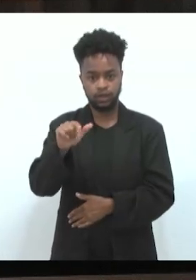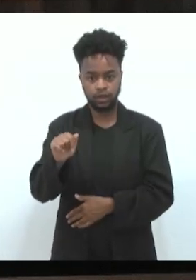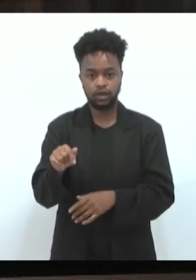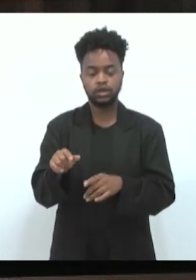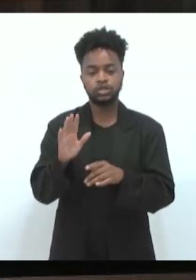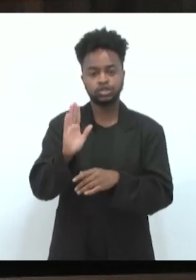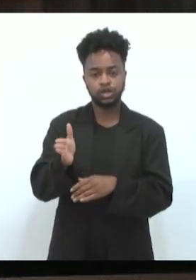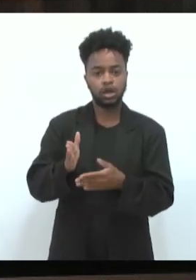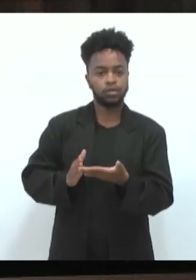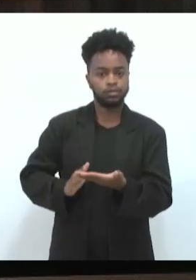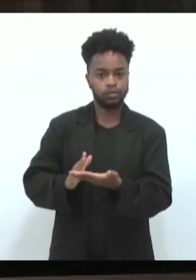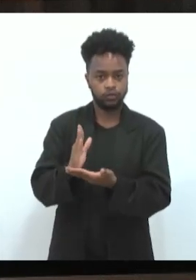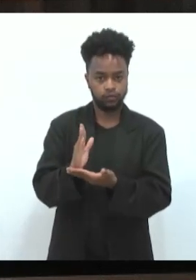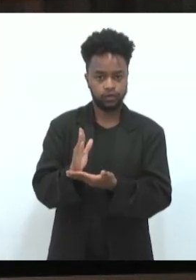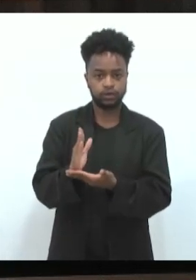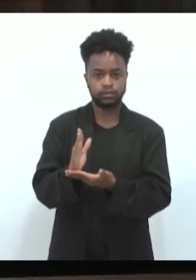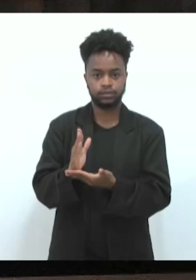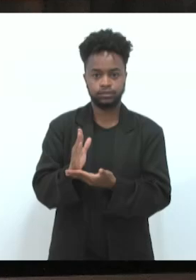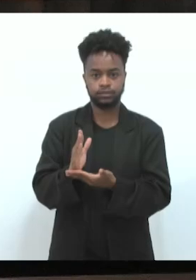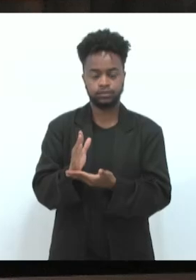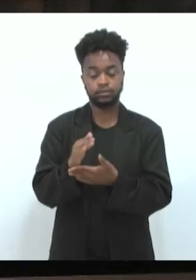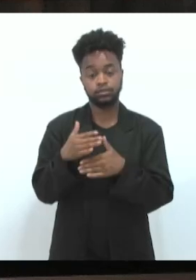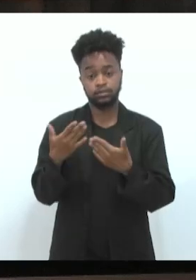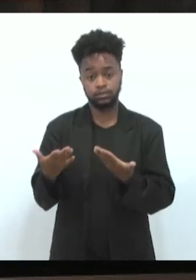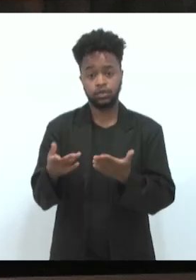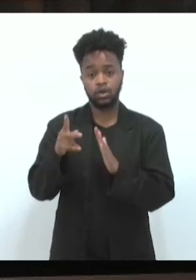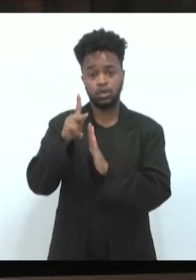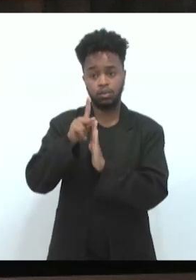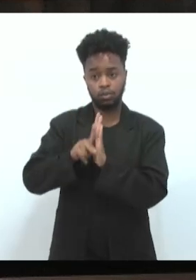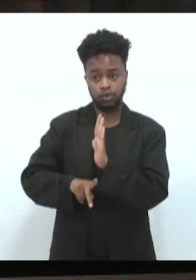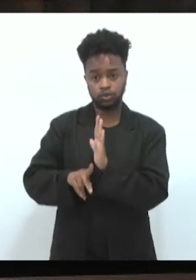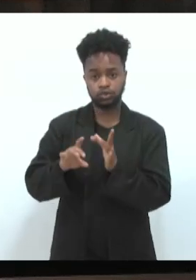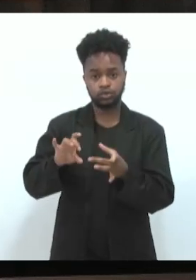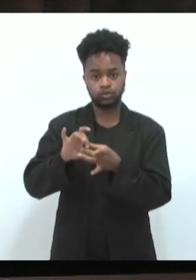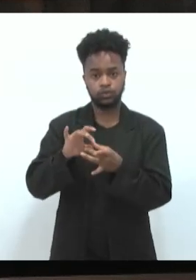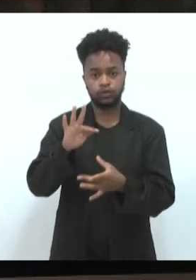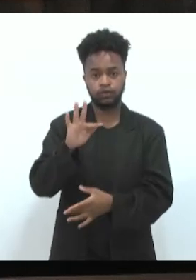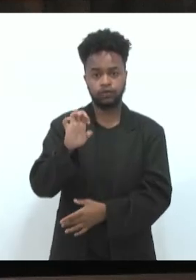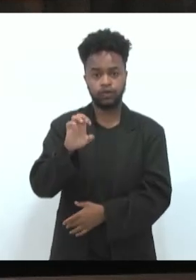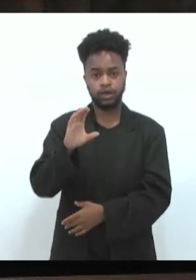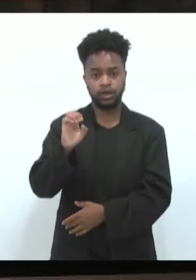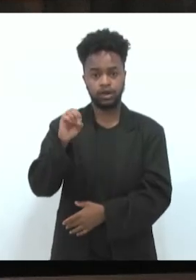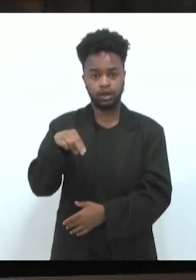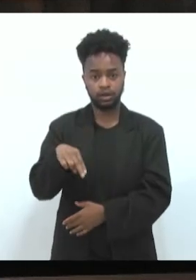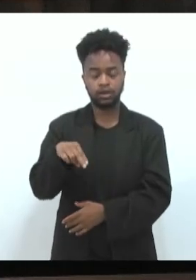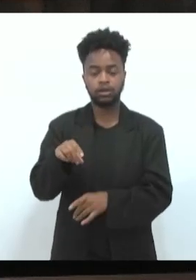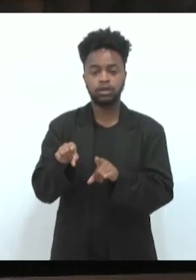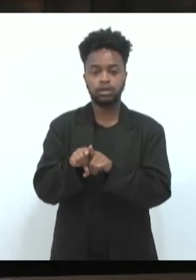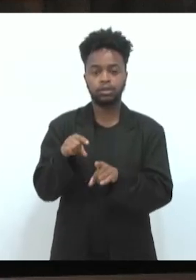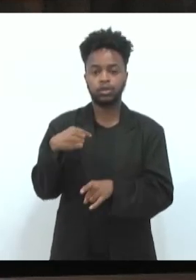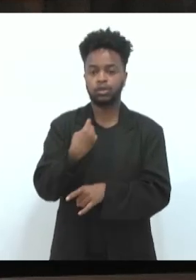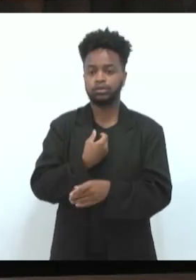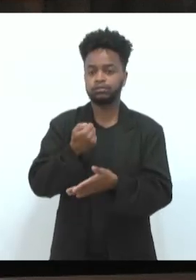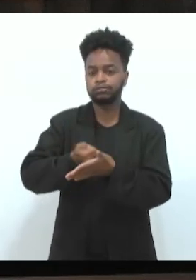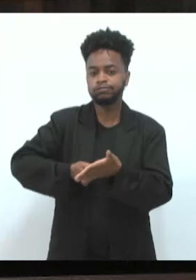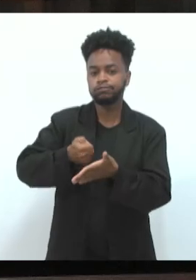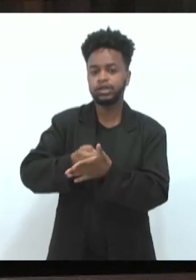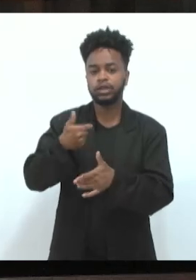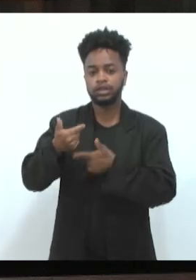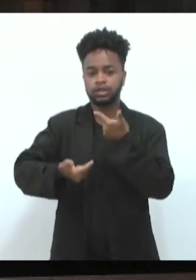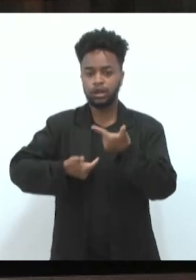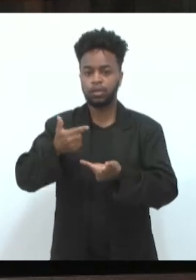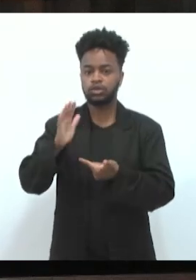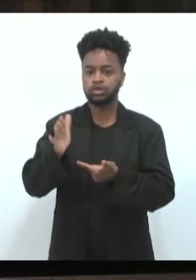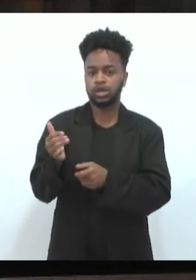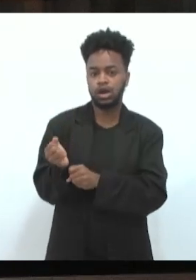foi aprovado, este projeto pelo FECAM, e nós estamos trabalhando já há bastante